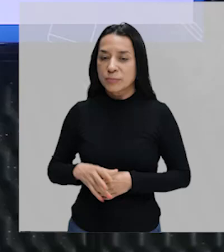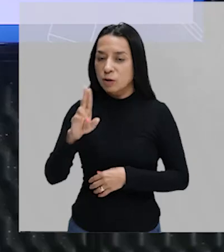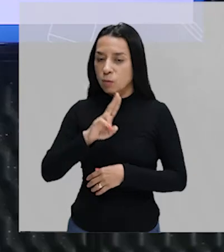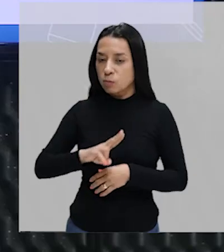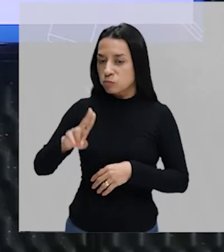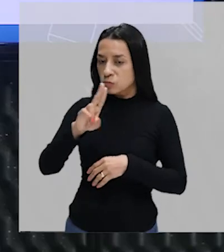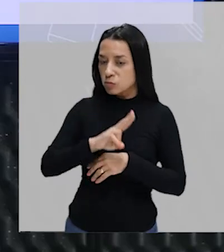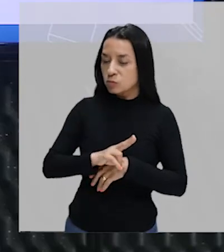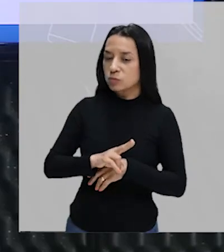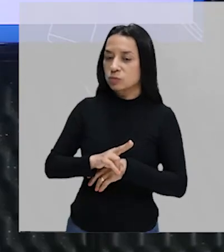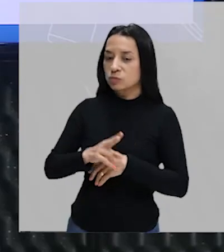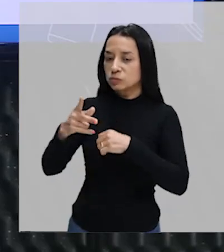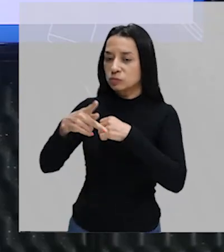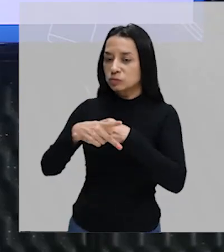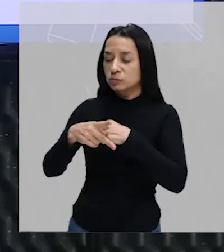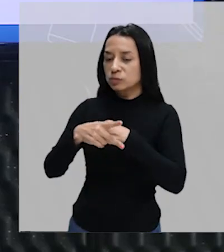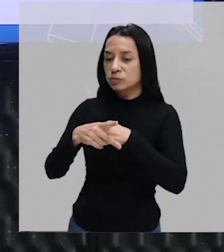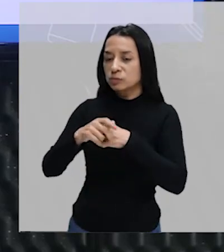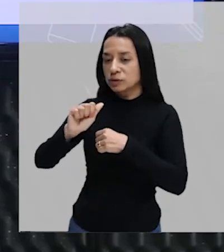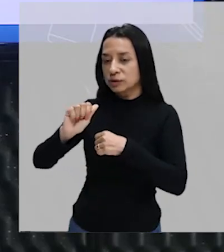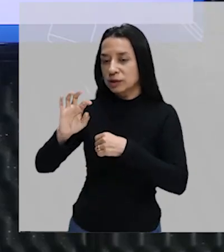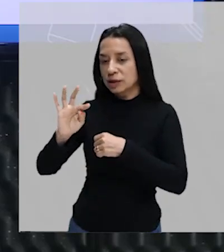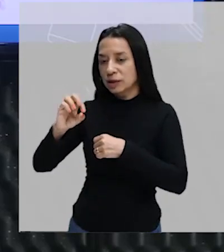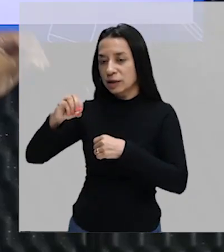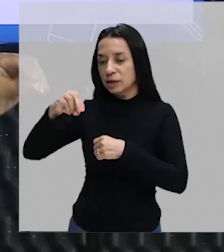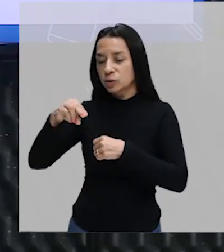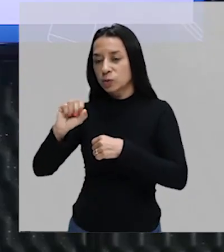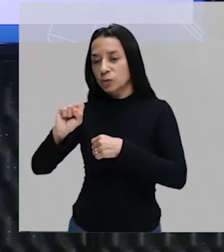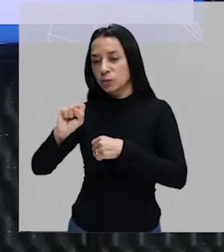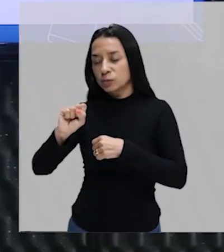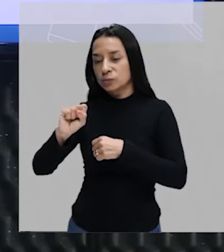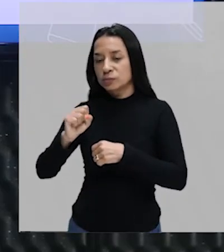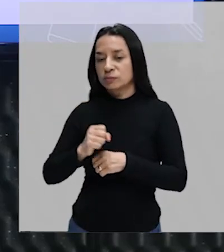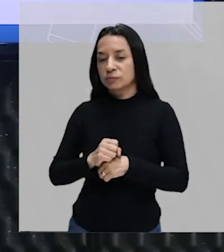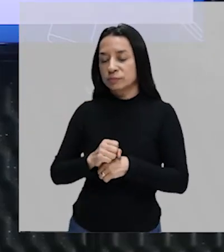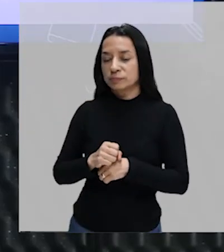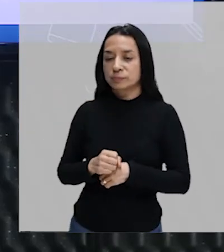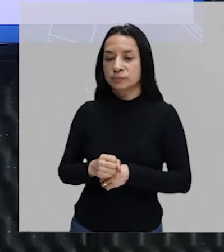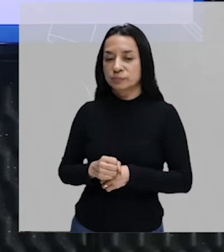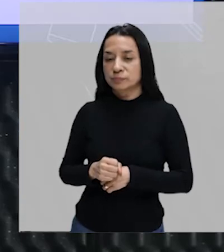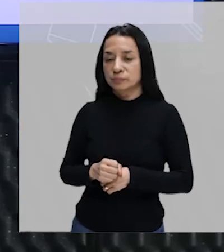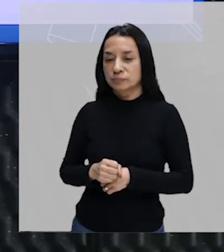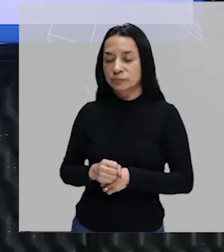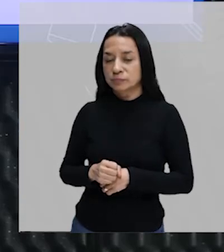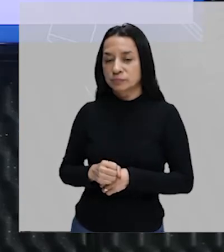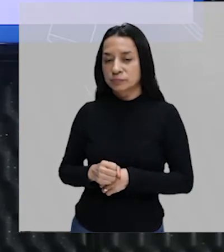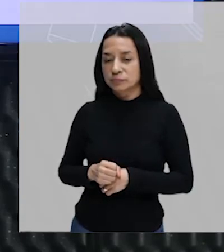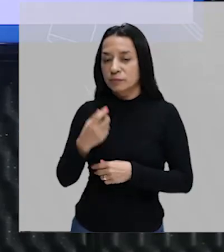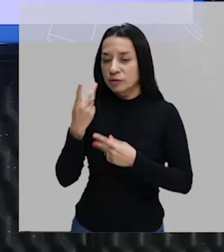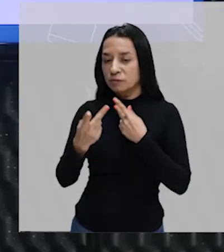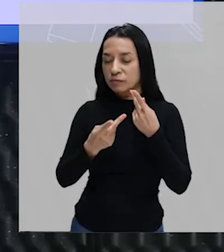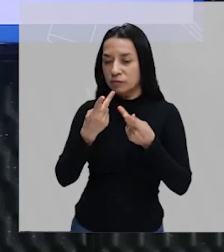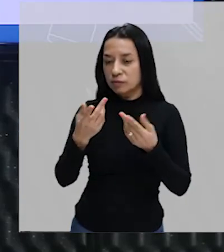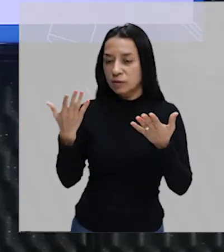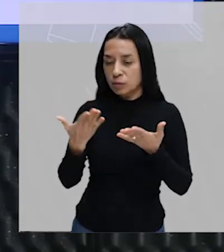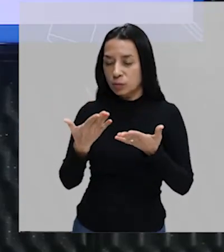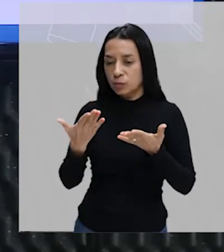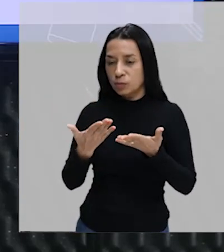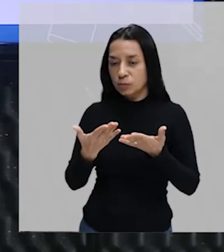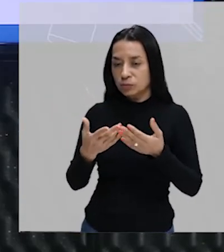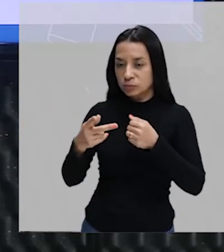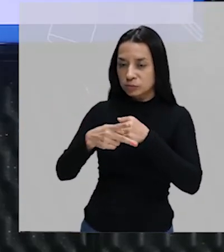pronomes átonos. Lembra em português proclítico? Mesóclise? É exatamente. Então, nós vamos falar aqui, hoje,